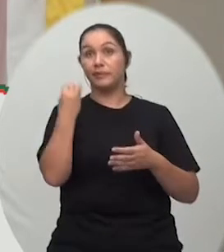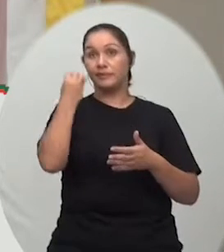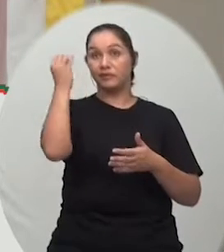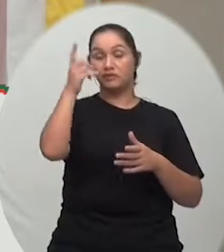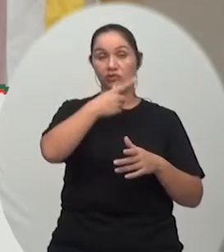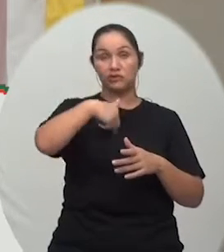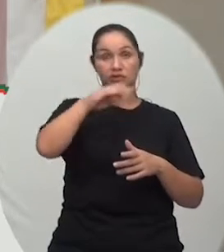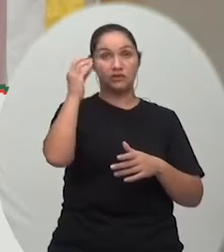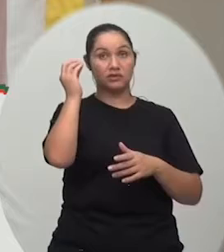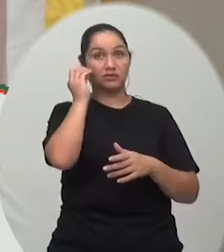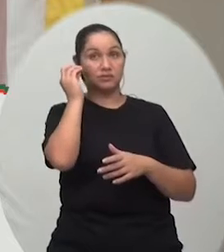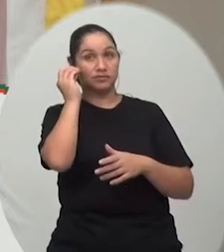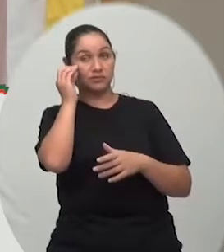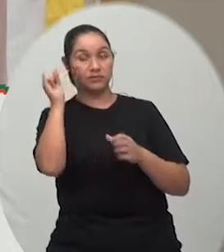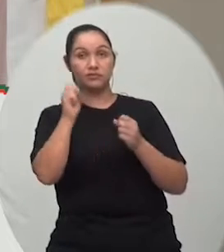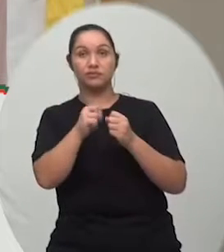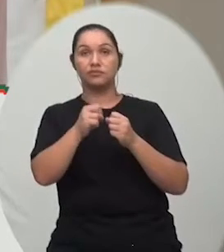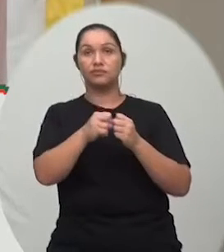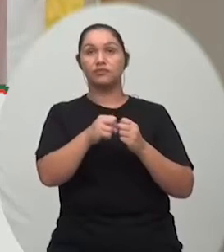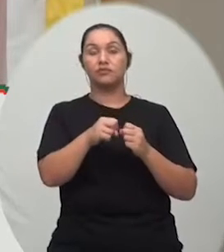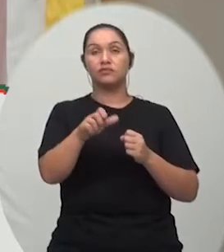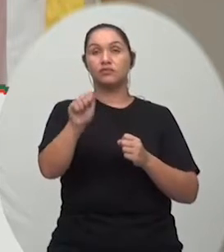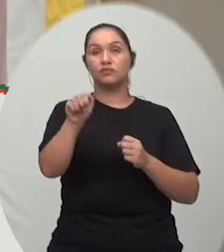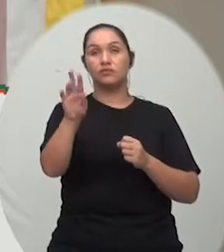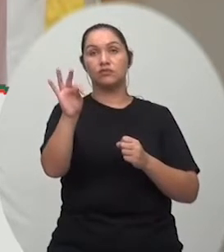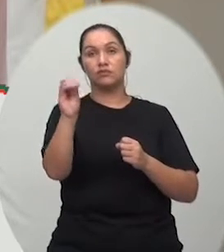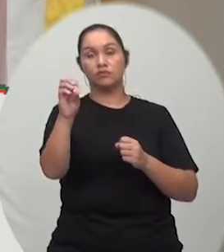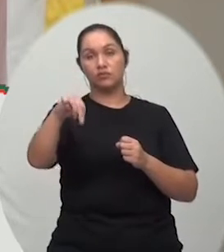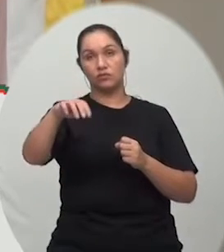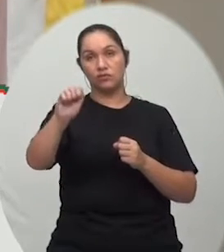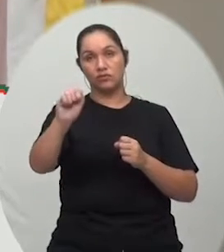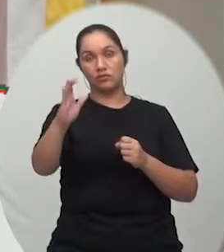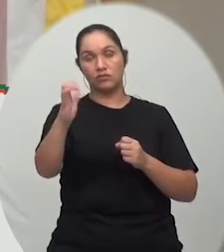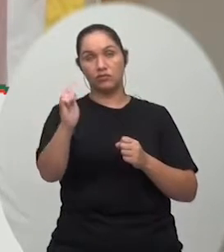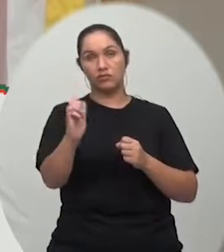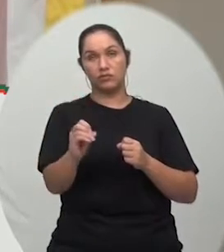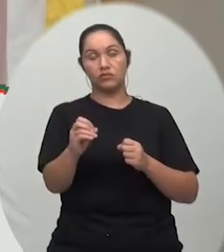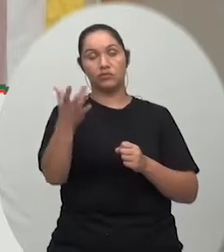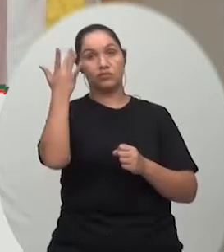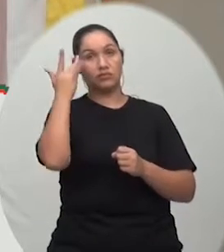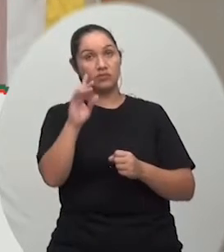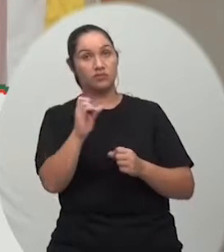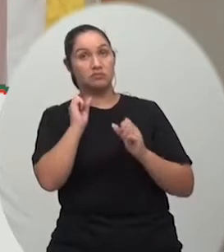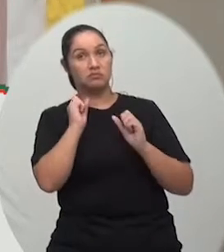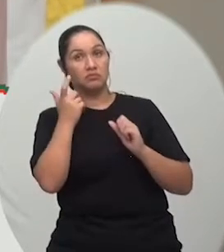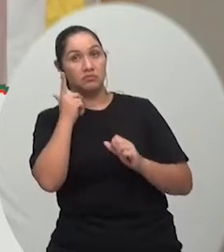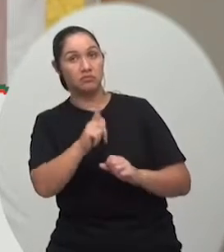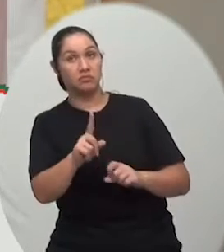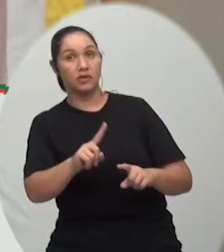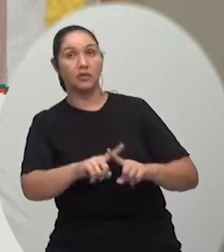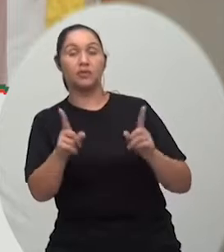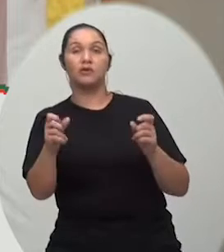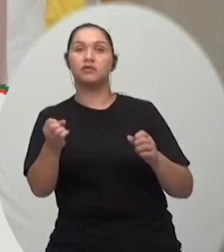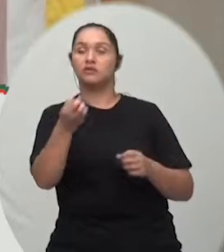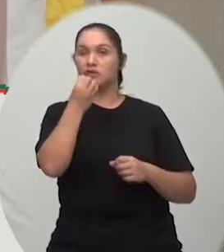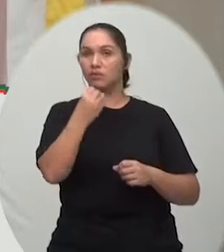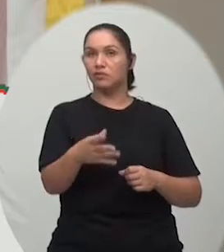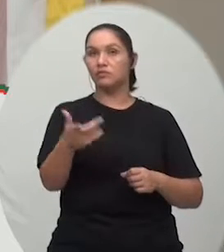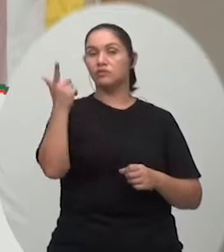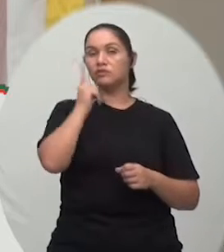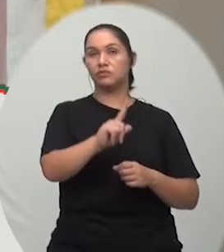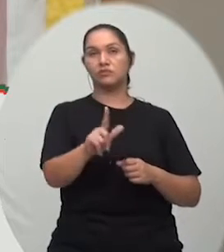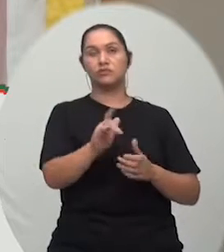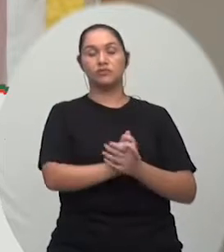nós conseguirmos, se é possível, não sei se é possível, né, mas se for possível municiar os agentes de